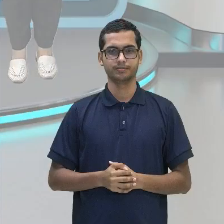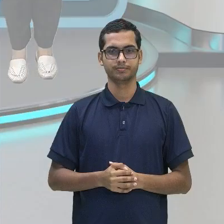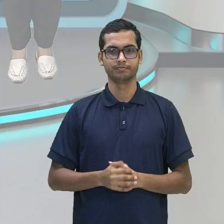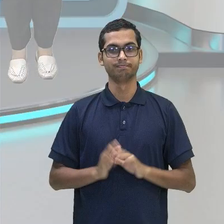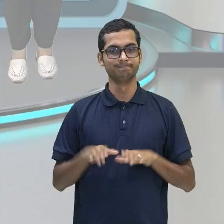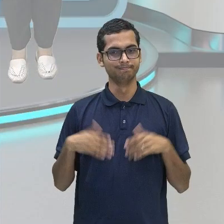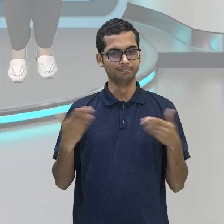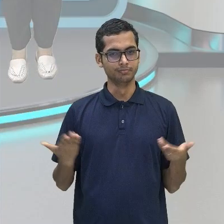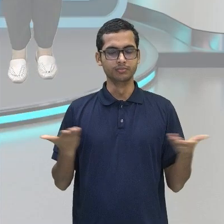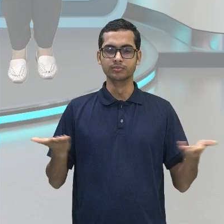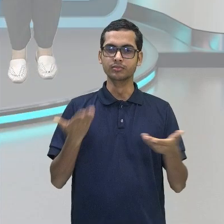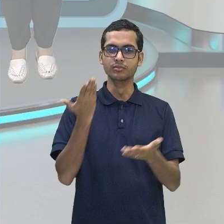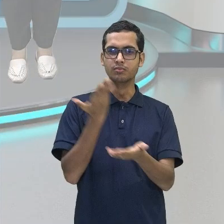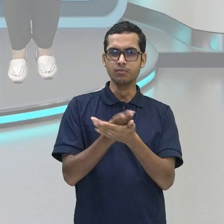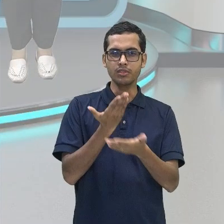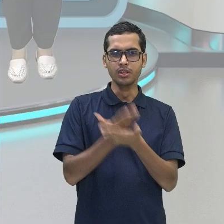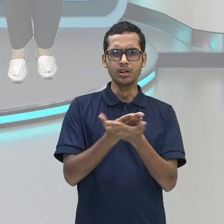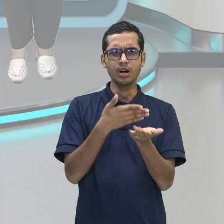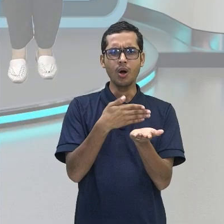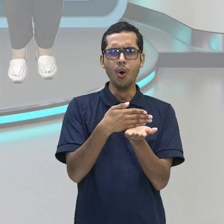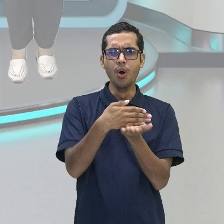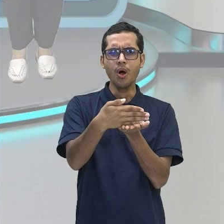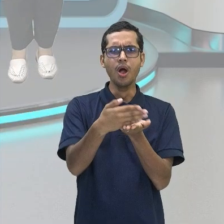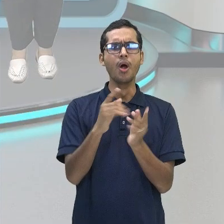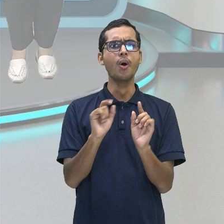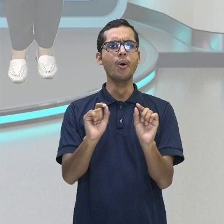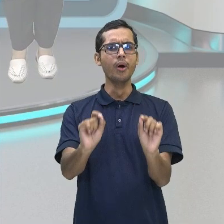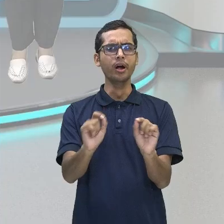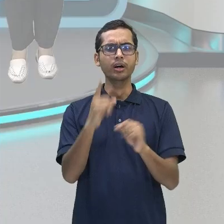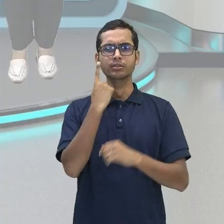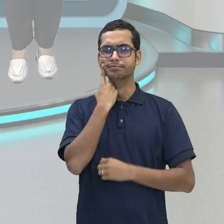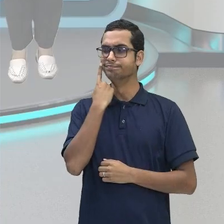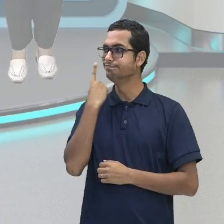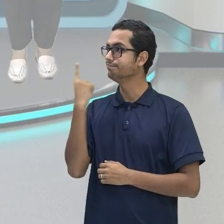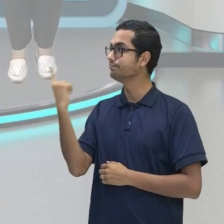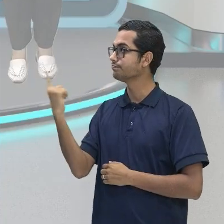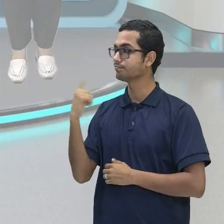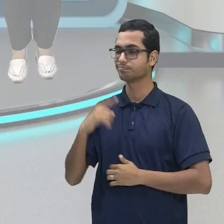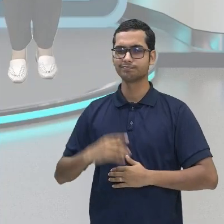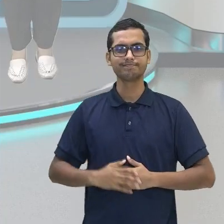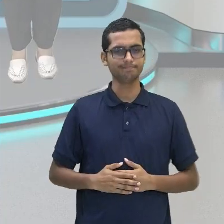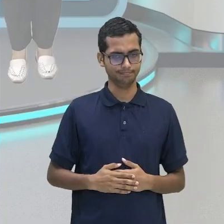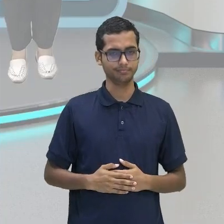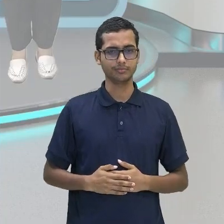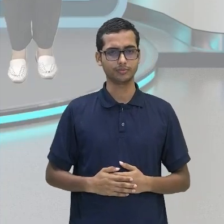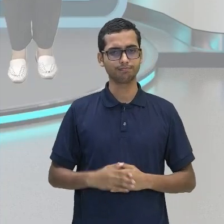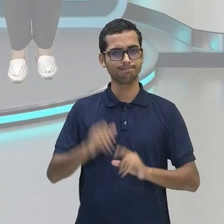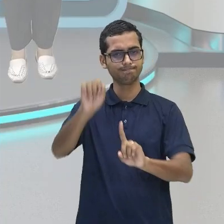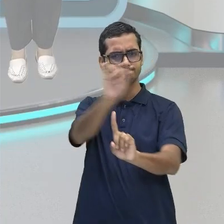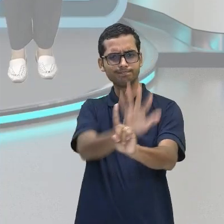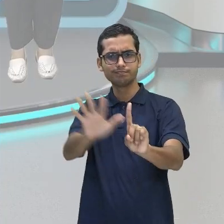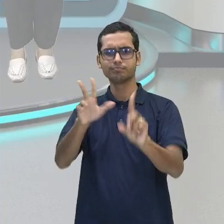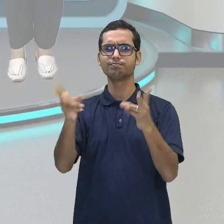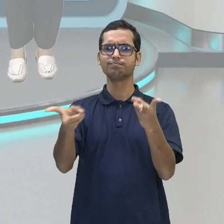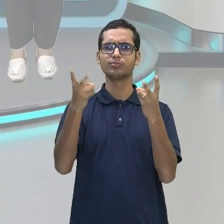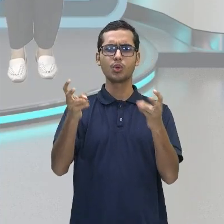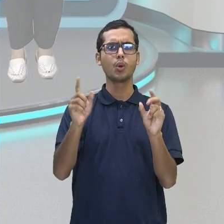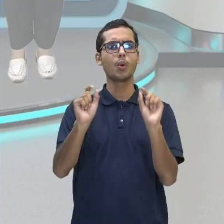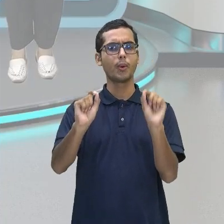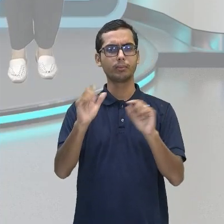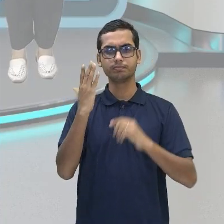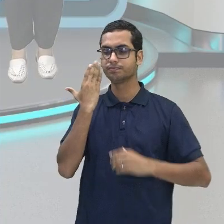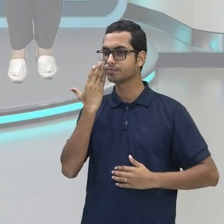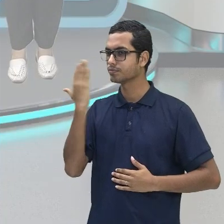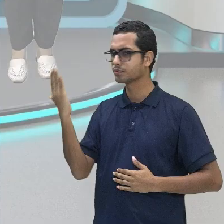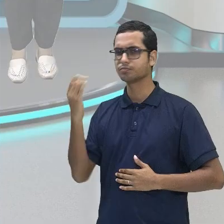Muito bem, iniciamos esta aula em um cenário em que vocês devem observar o seguinte. Observem